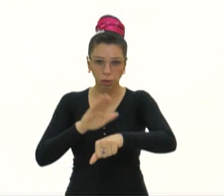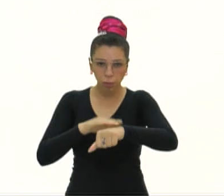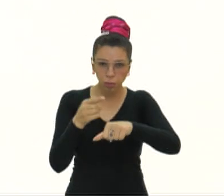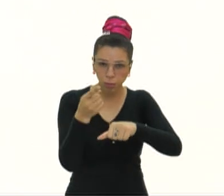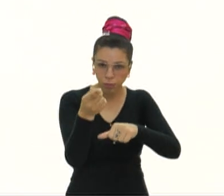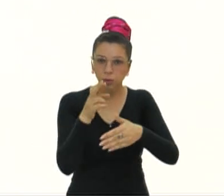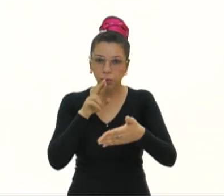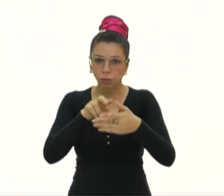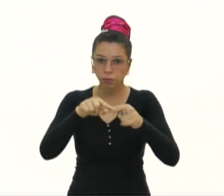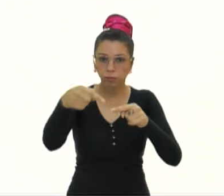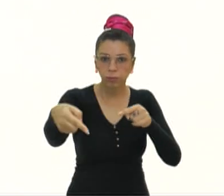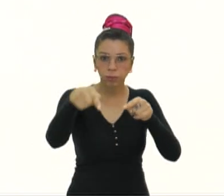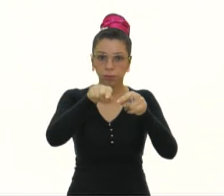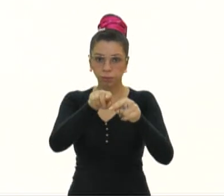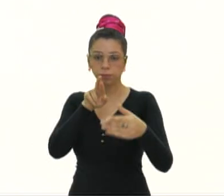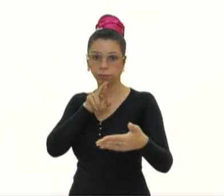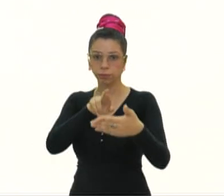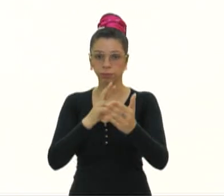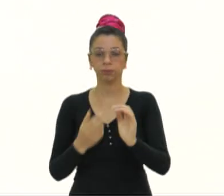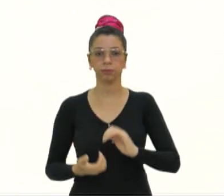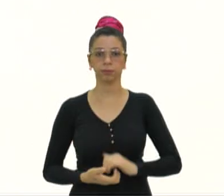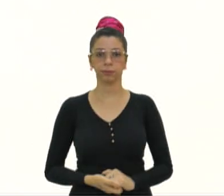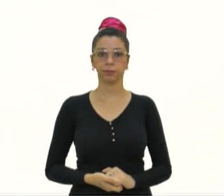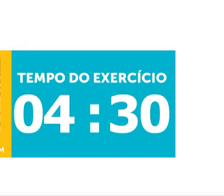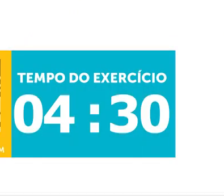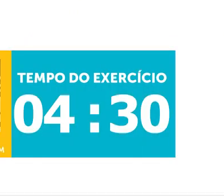para você responder, já voltamos com as respostas.